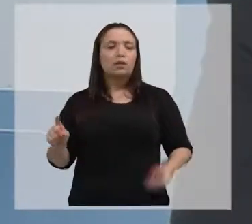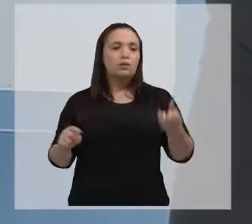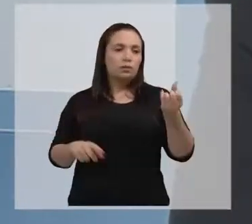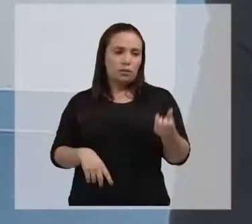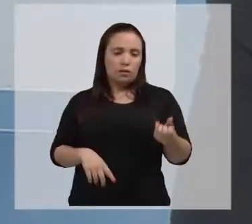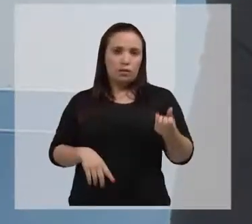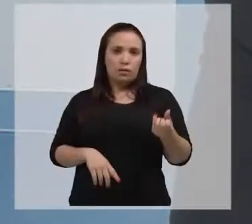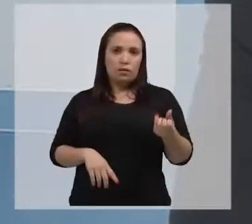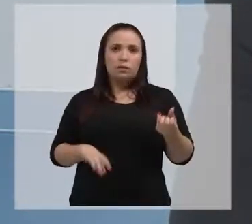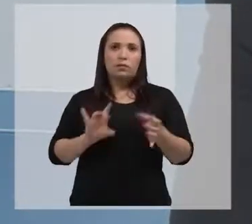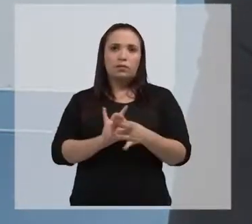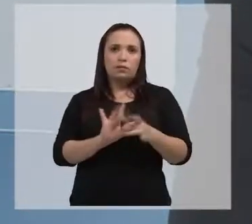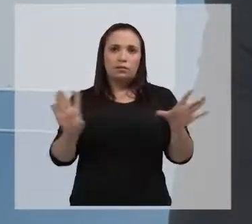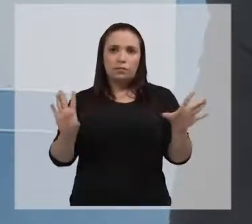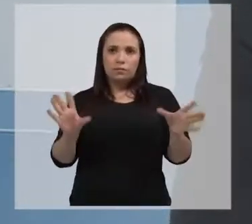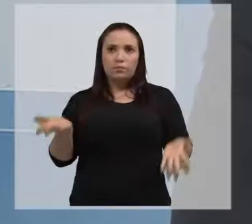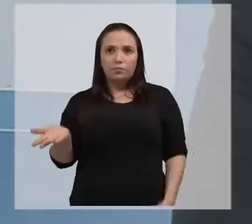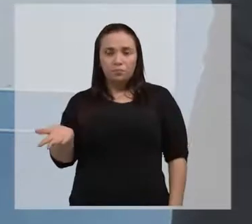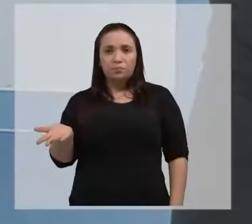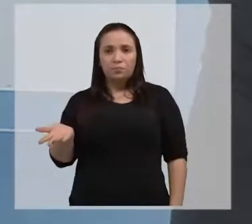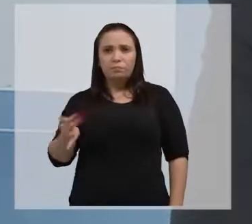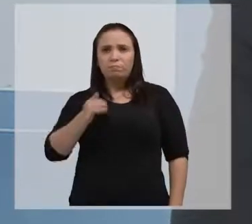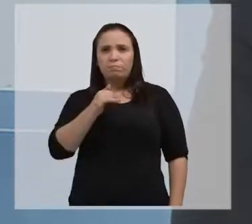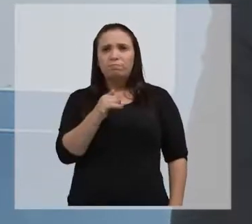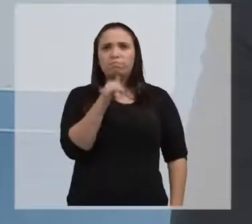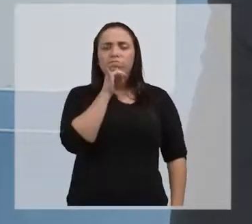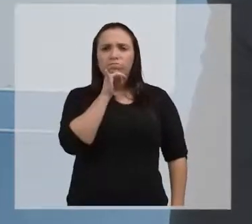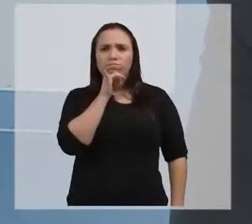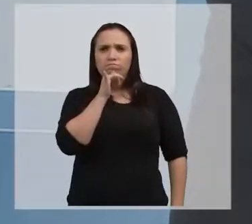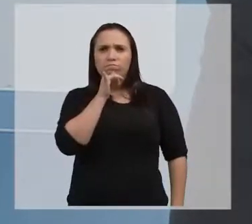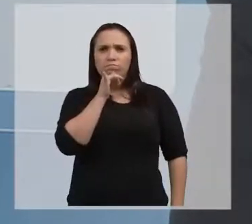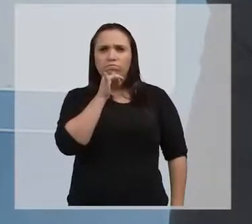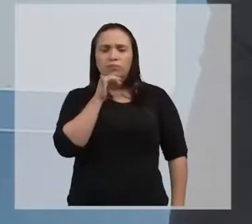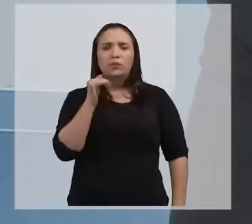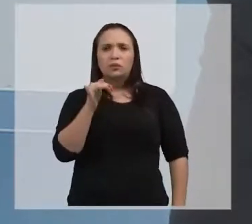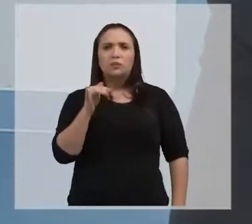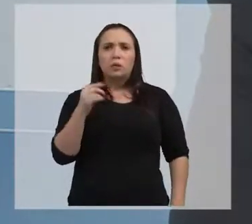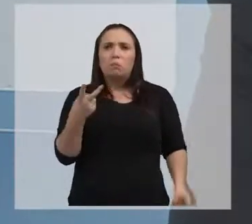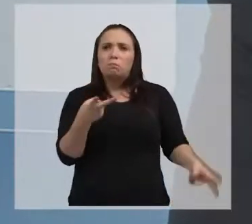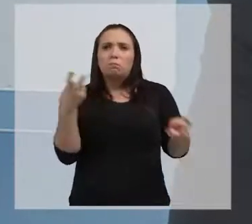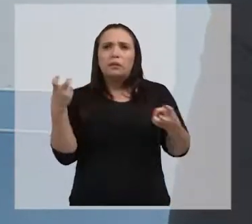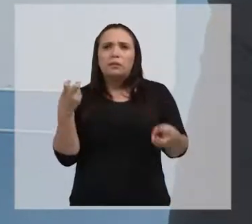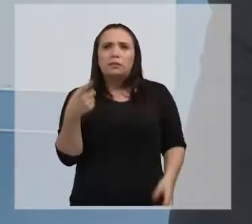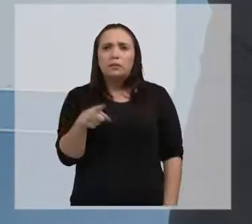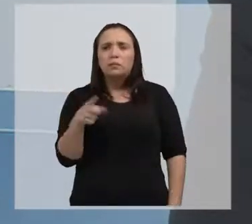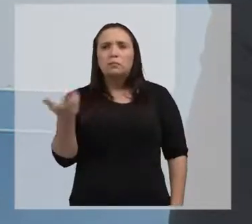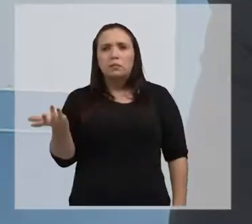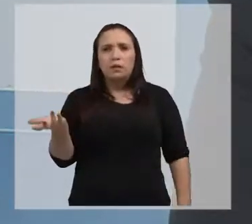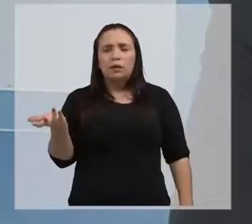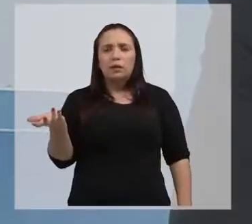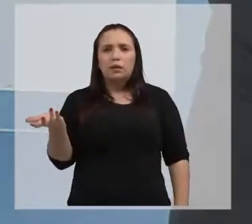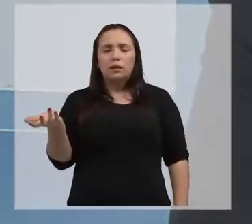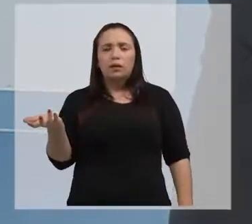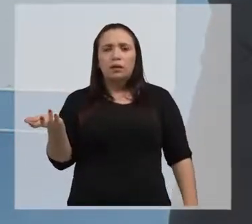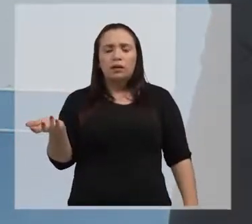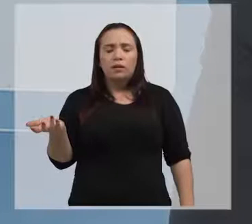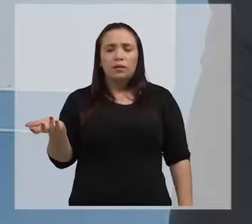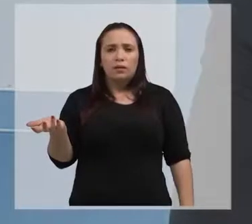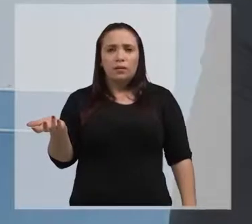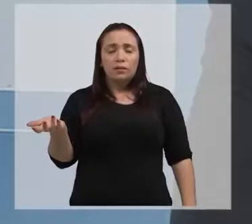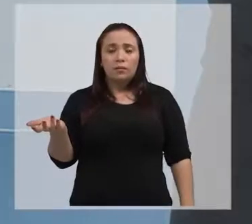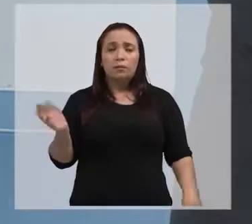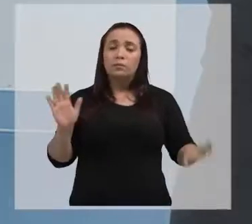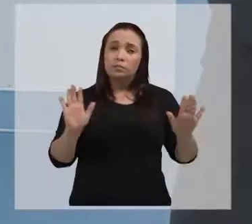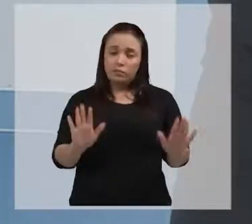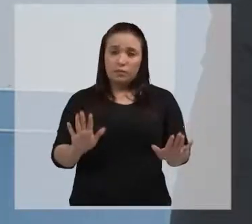irão permitir. É triste você constatar isso, mas é